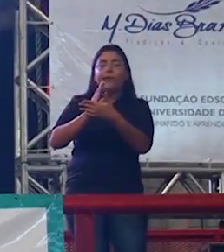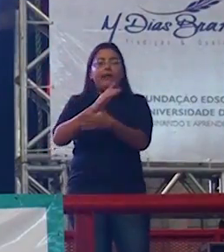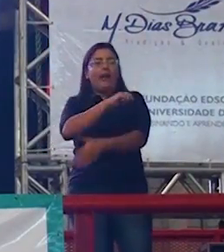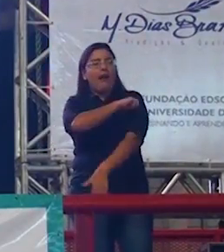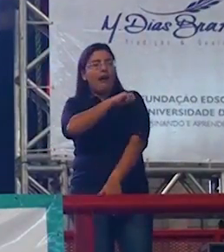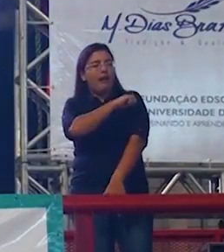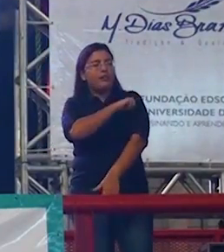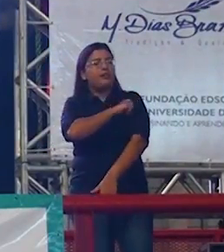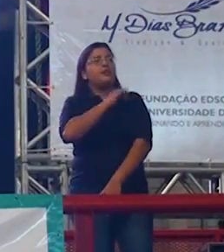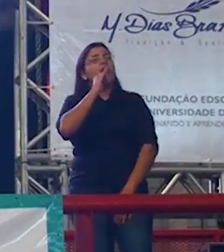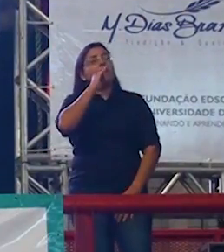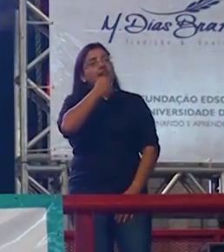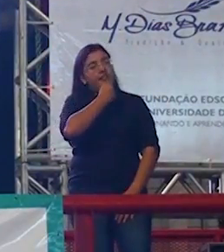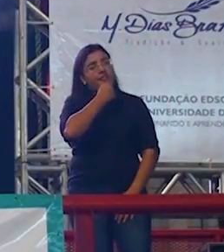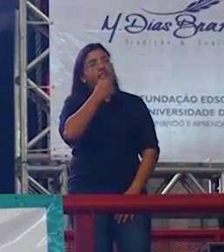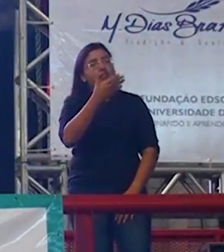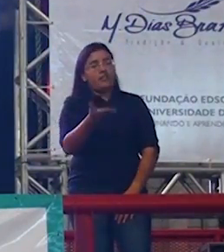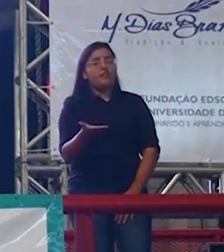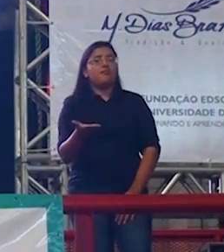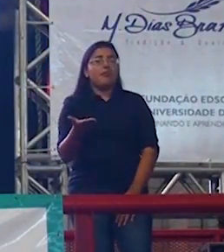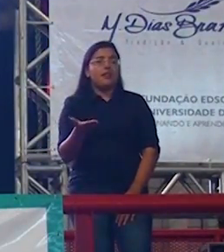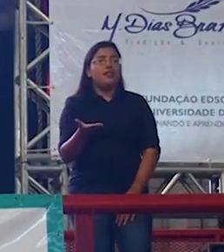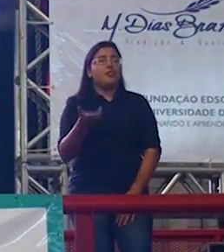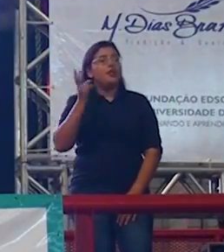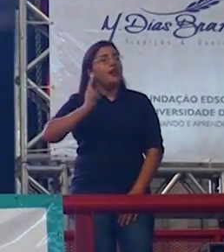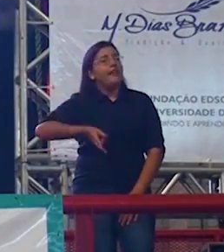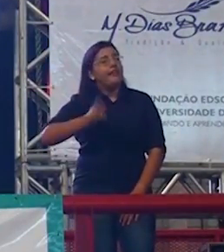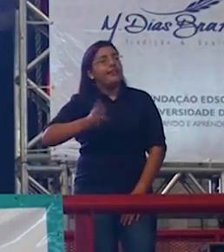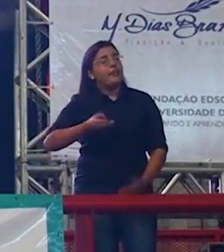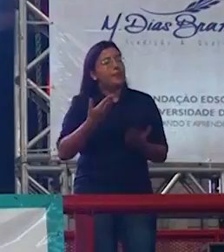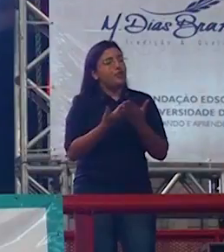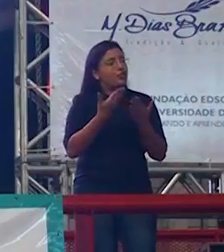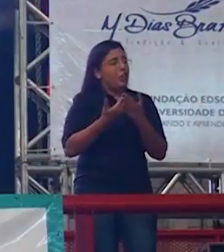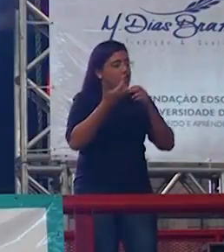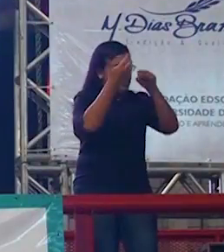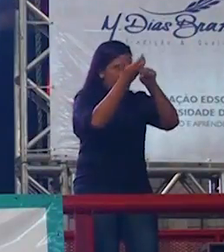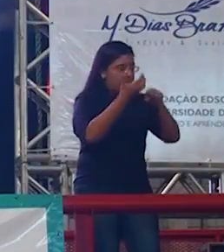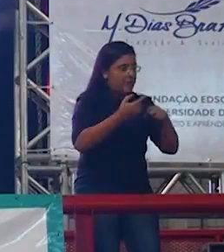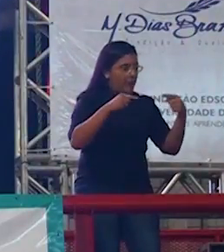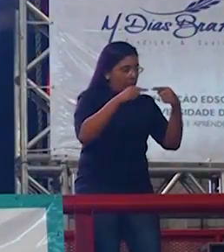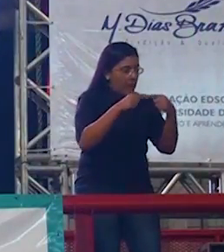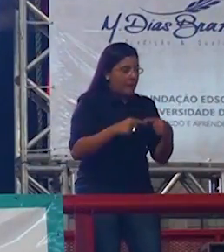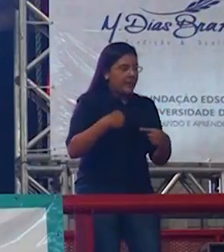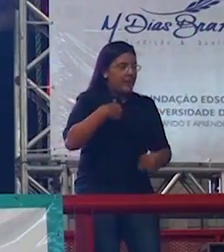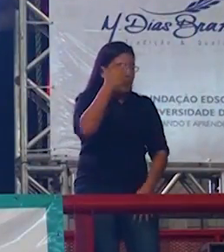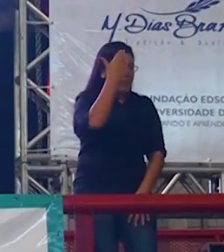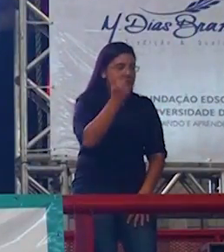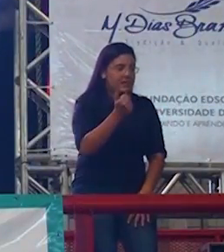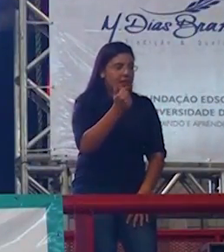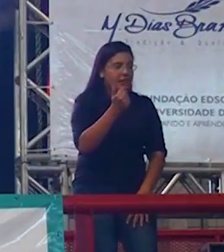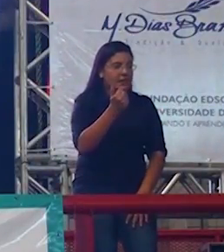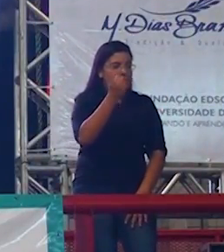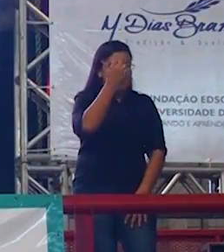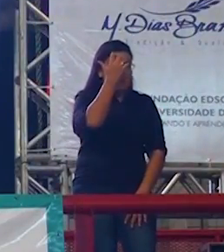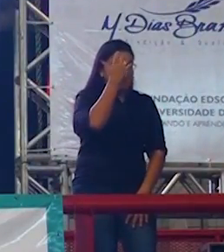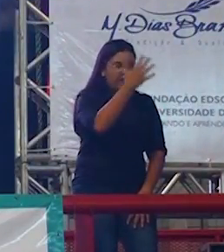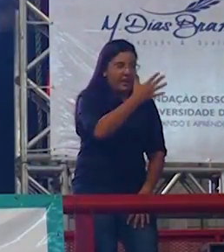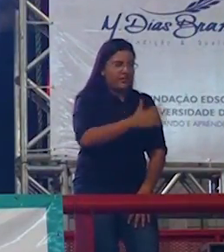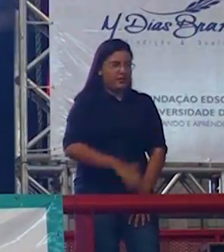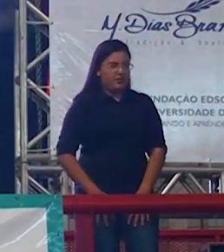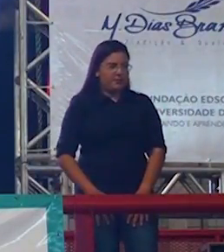alunos, infelizmente, têm o mau hábito de só estudar aquilo que já sabem ou aquilo que é mais